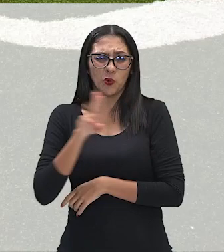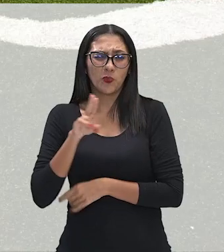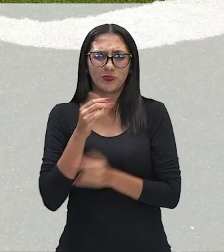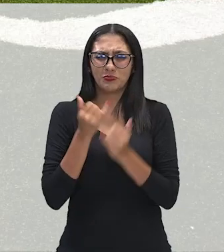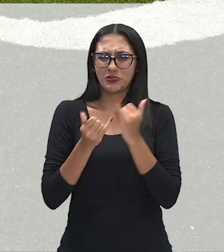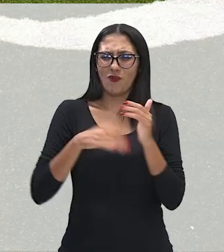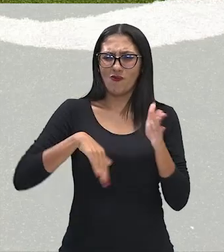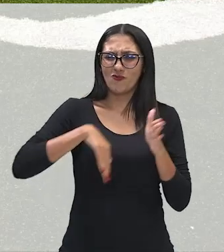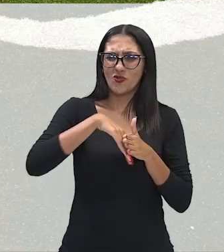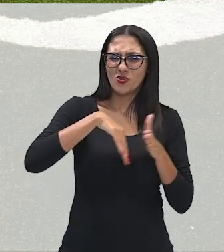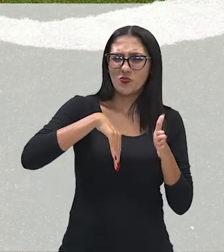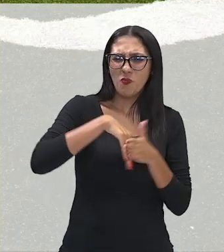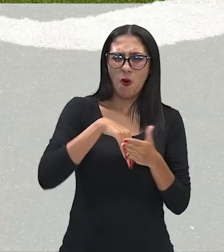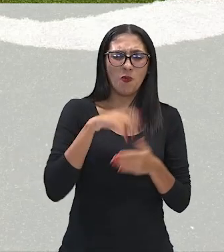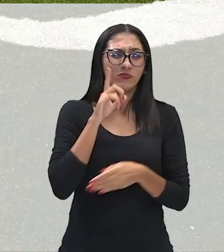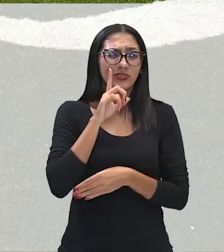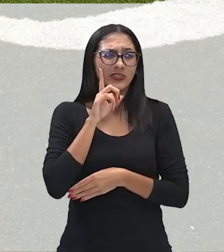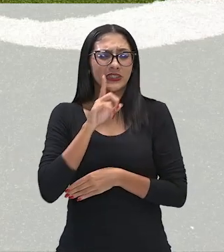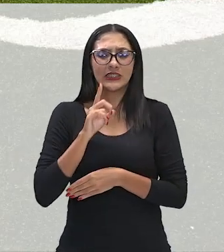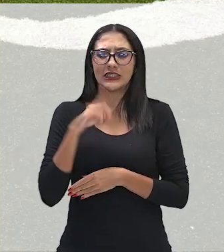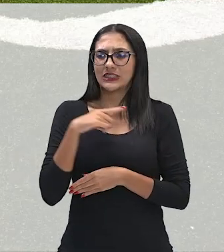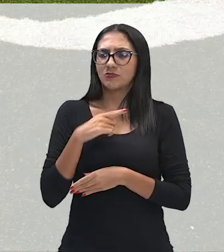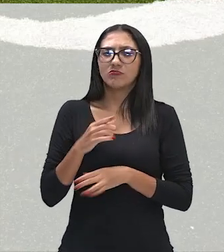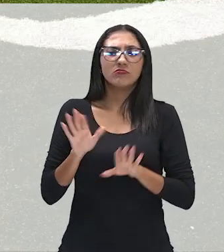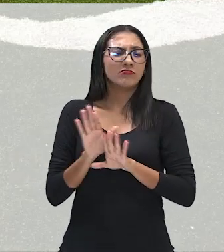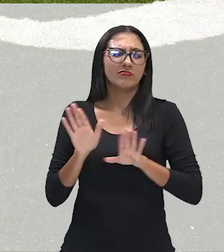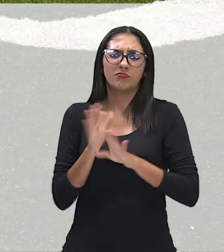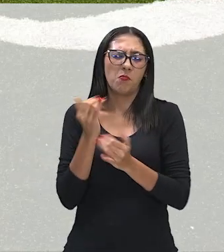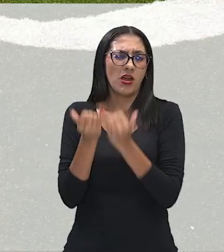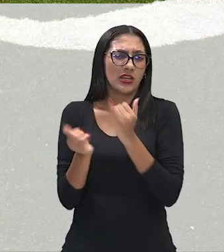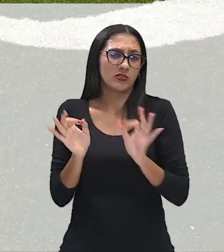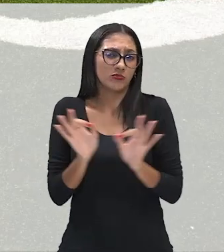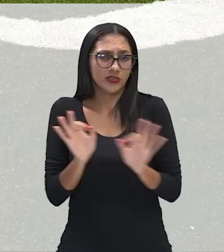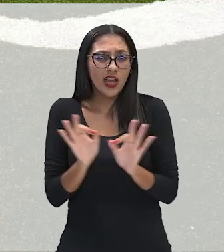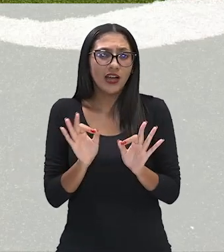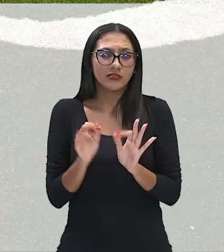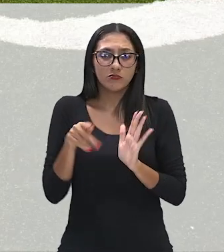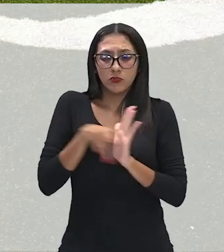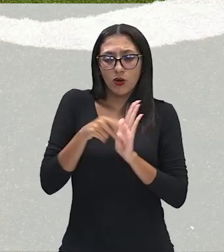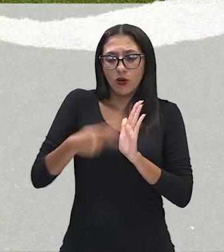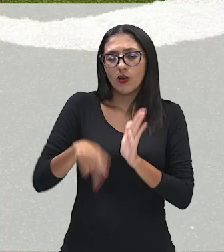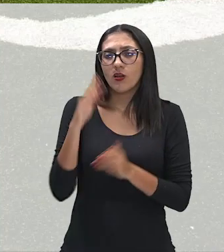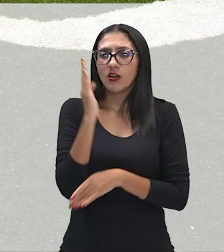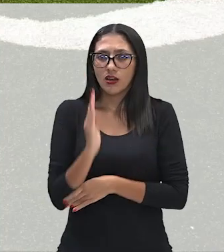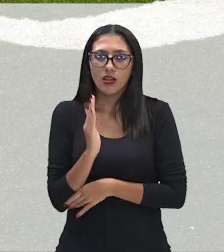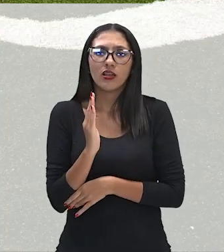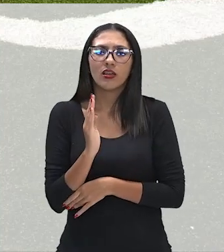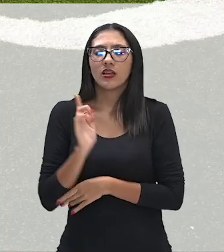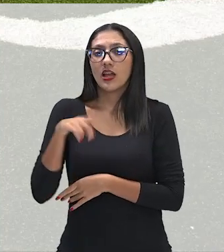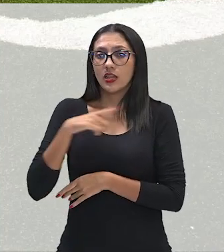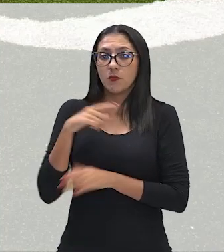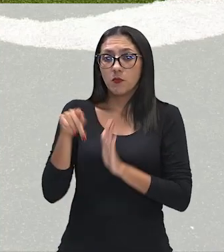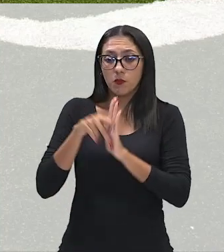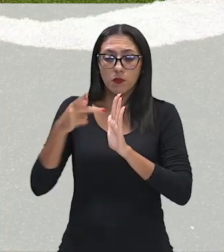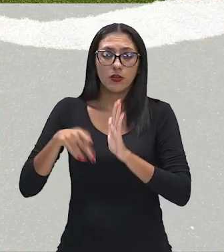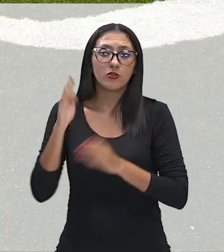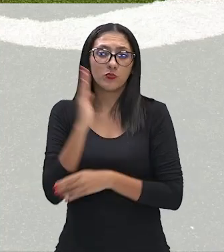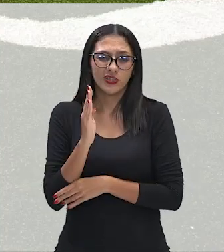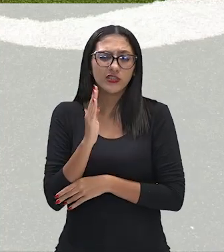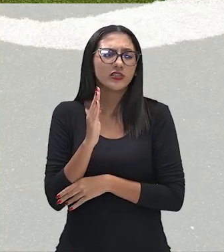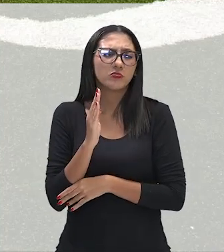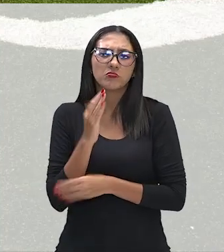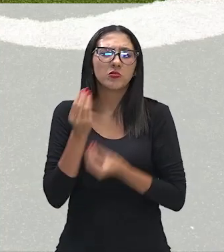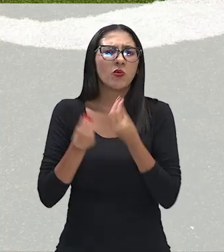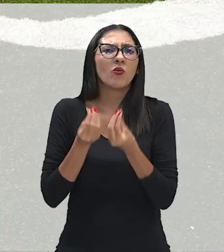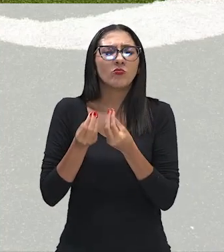não é nem um pouco parecido com o nosso futebol brasileiro, tá? Então, o futebol brasileiro lá nos Estados Unidos